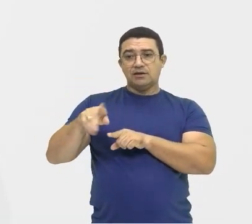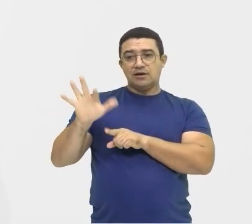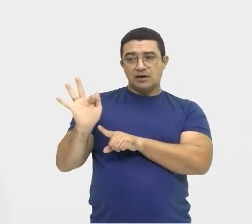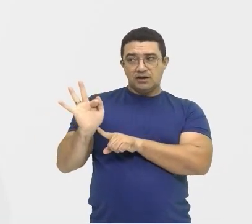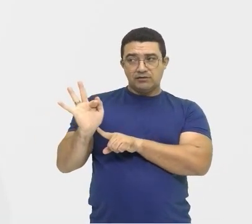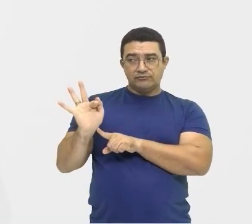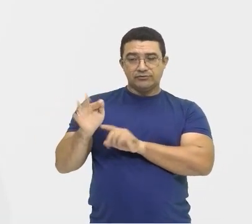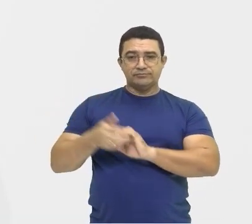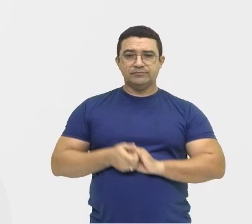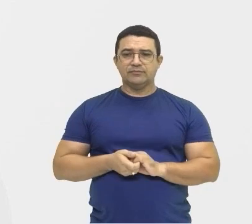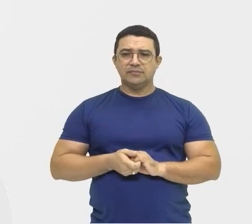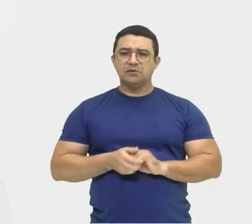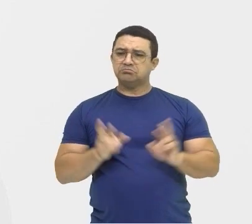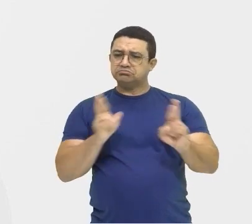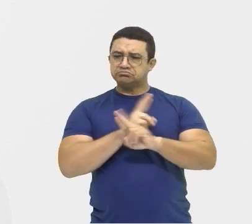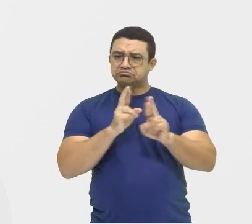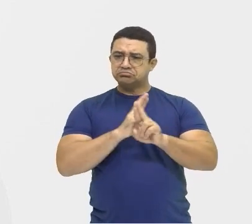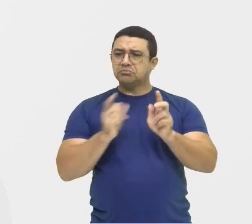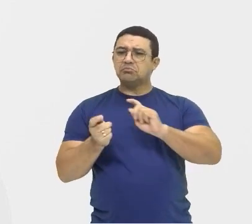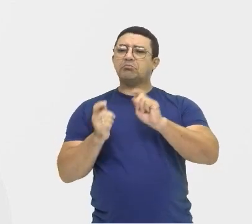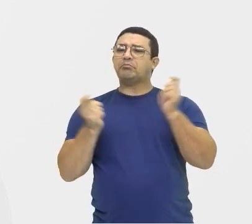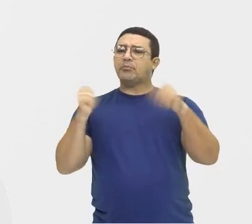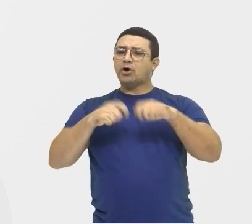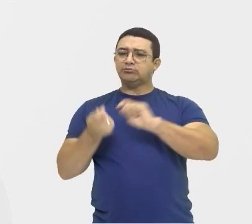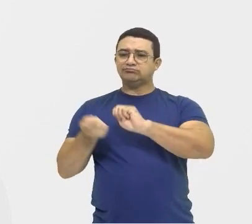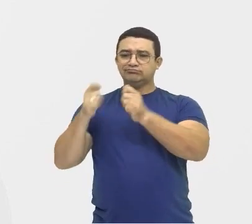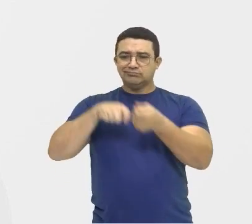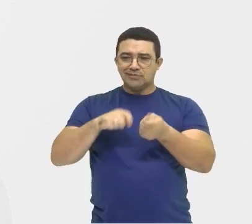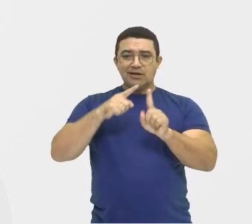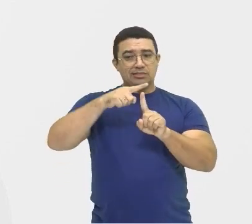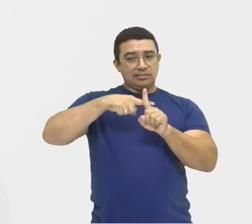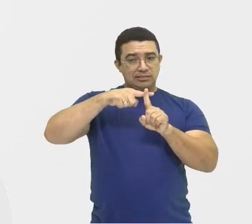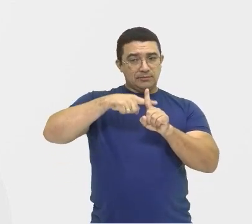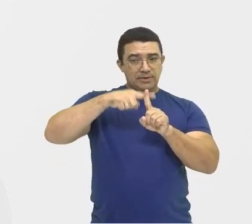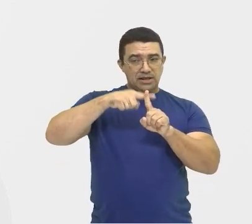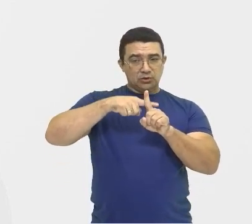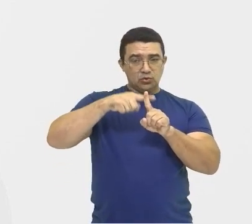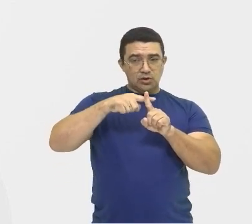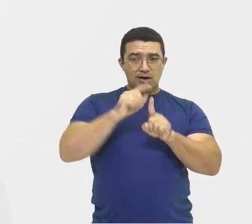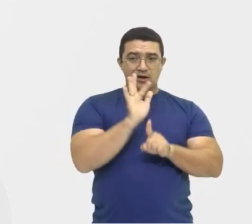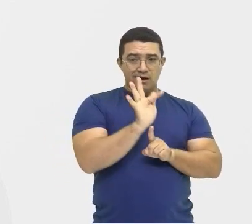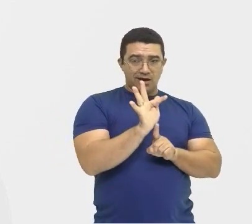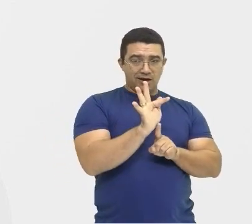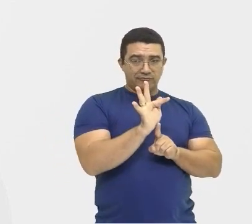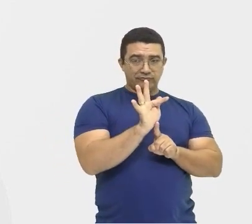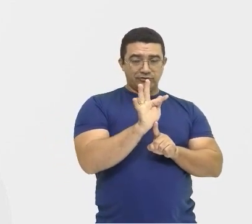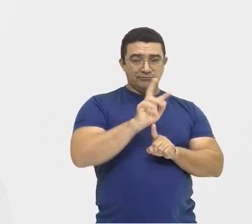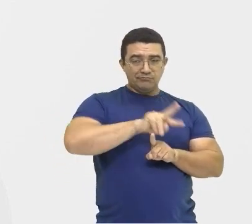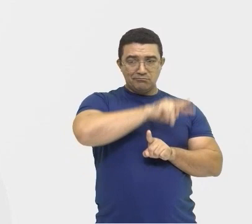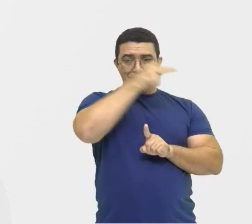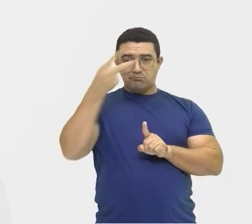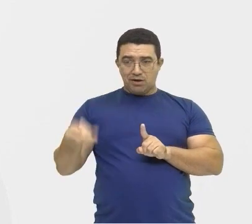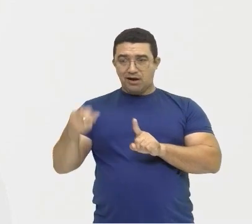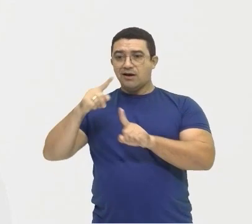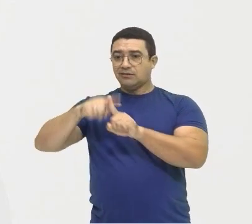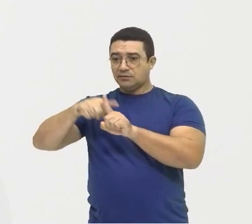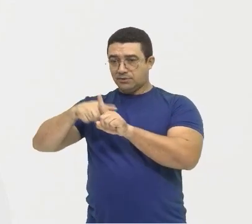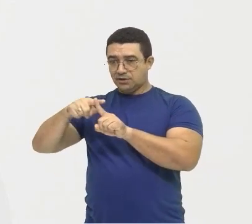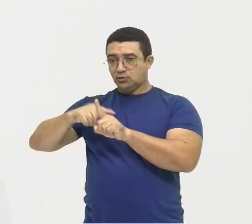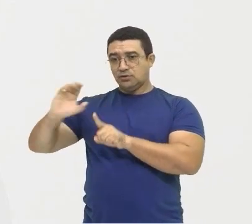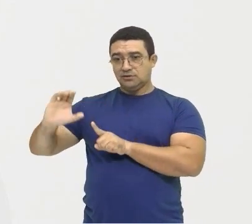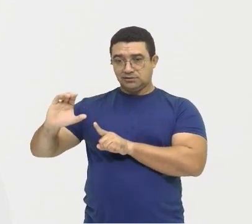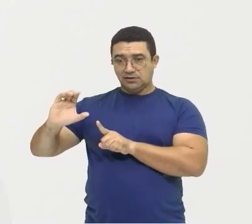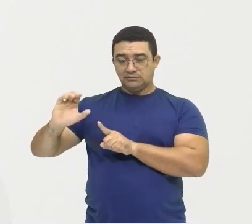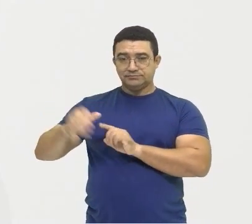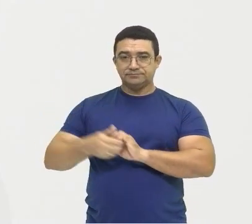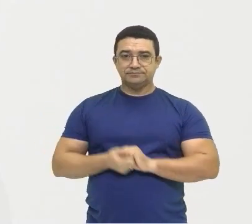Com essa relação, nós podemos converter uma temperatura da escala Fahrenheit para uma temperatura na escala Celsius